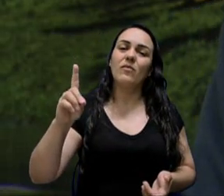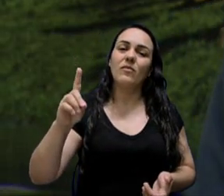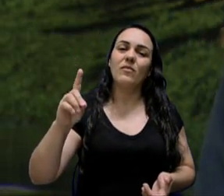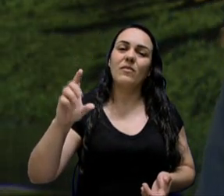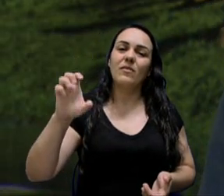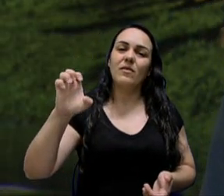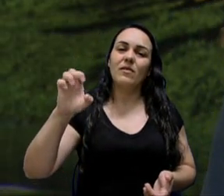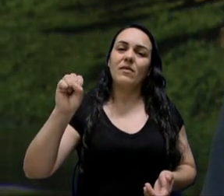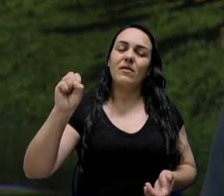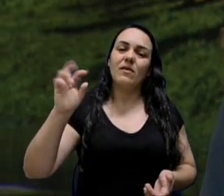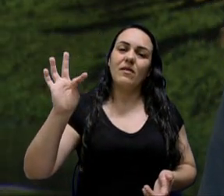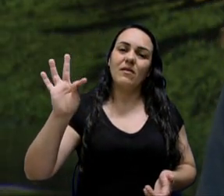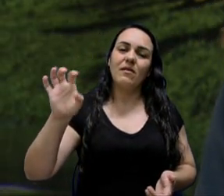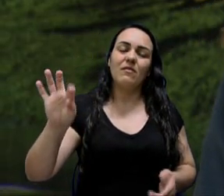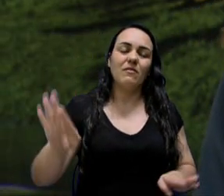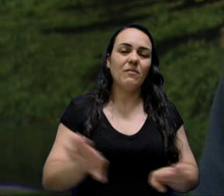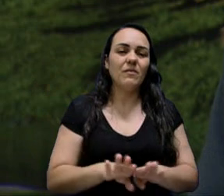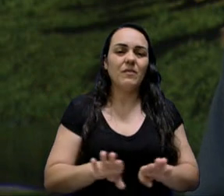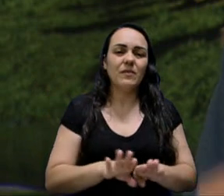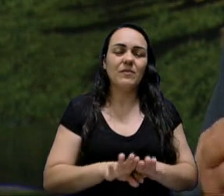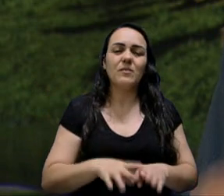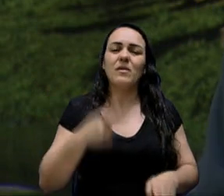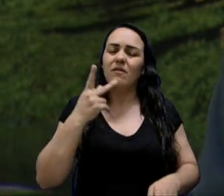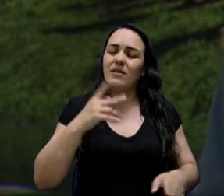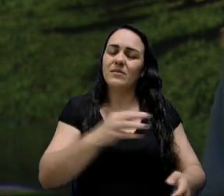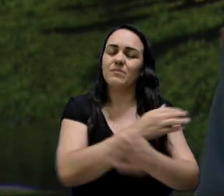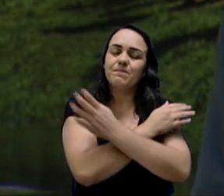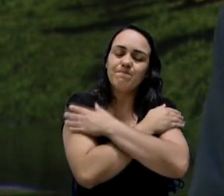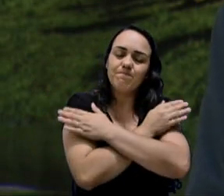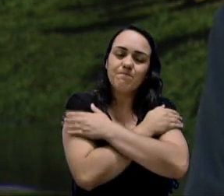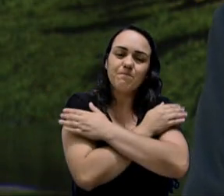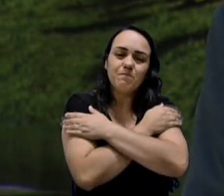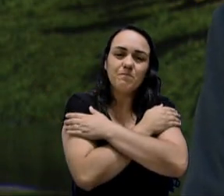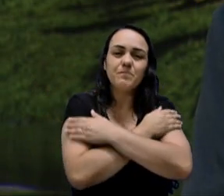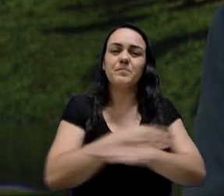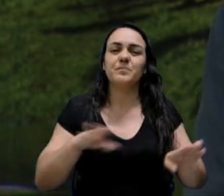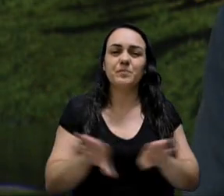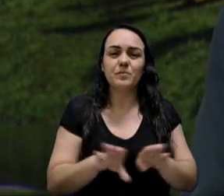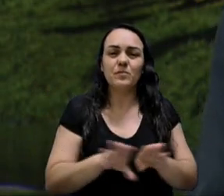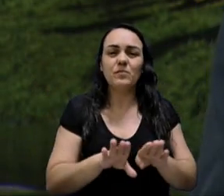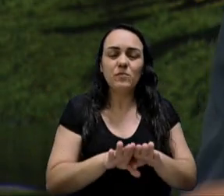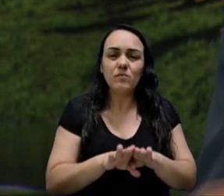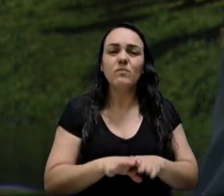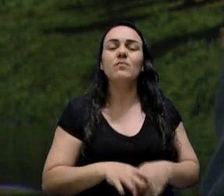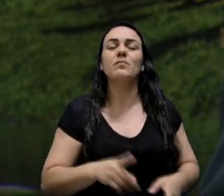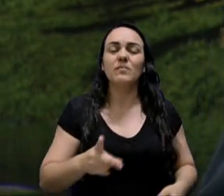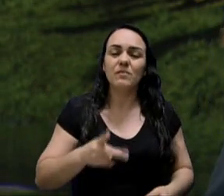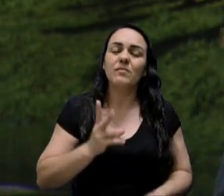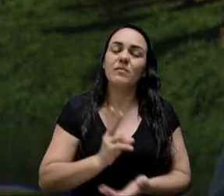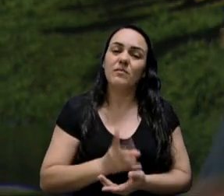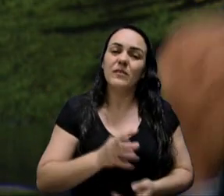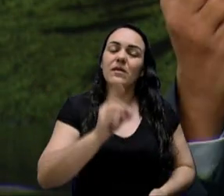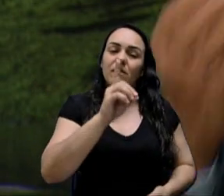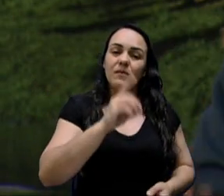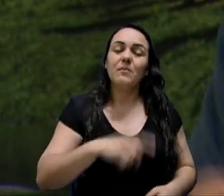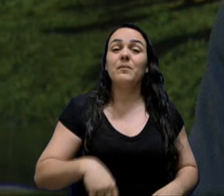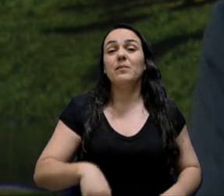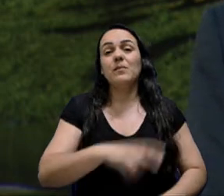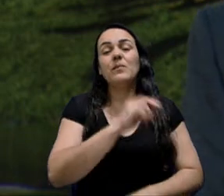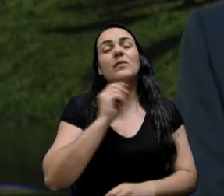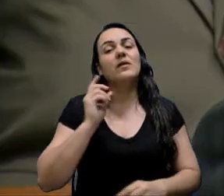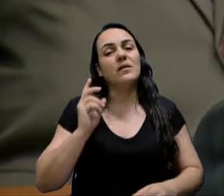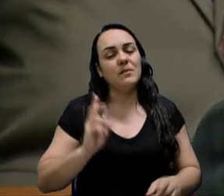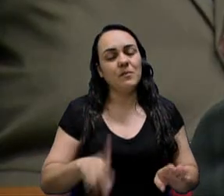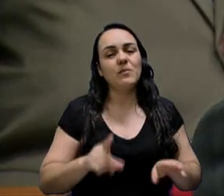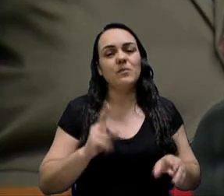Polícia Civil, que pediu que ele transmitisse um forte abraço. O Dr. Youssef era, então, o delegado-geral, quando o Osmar